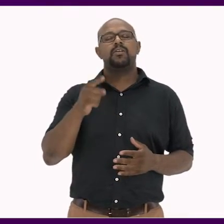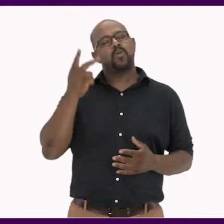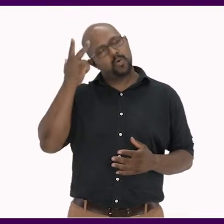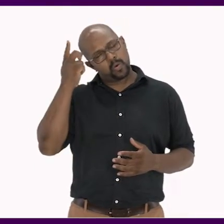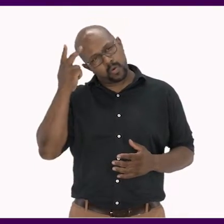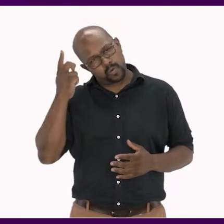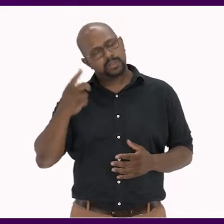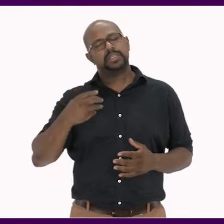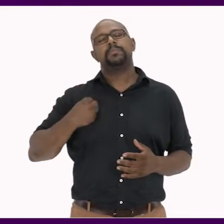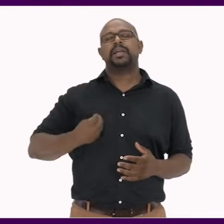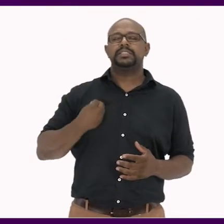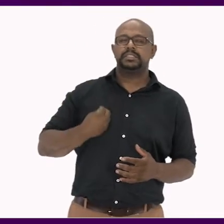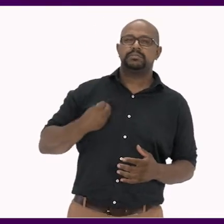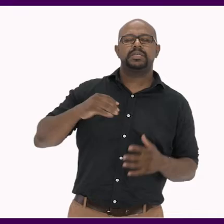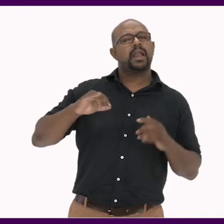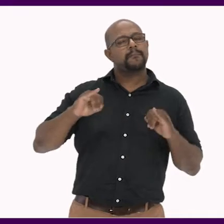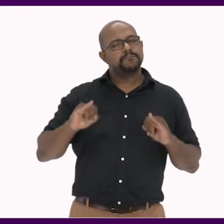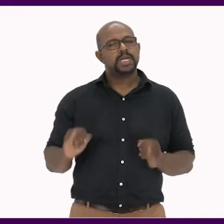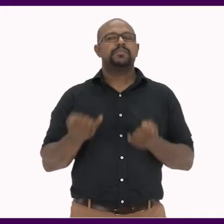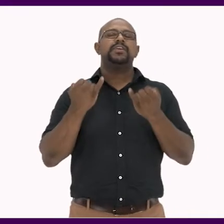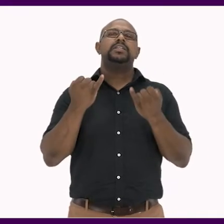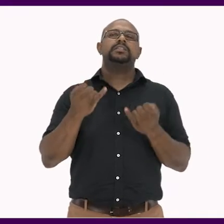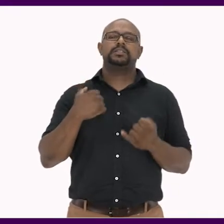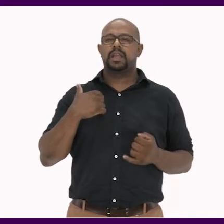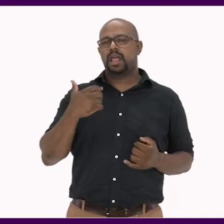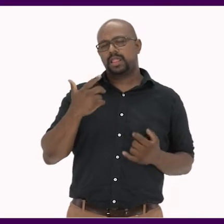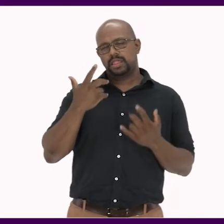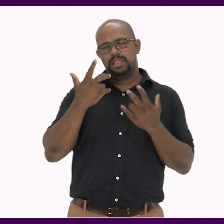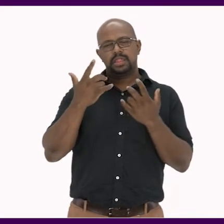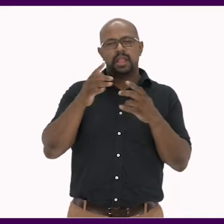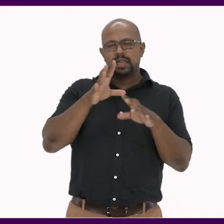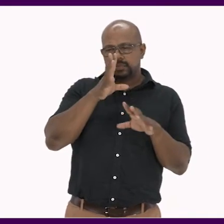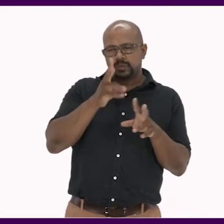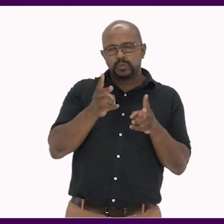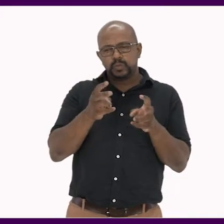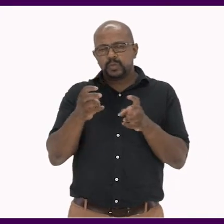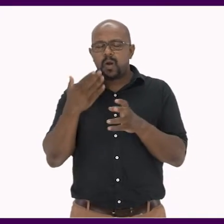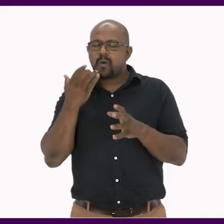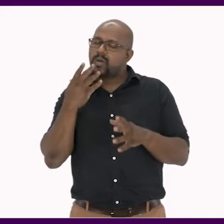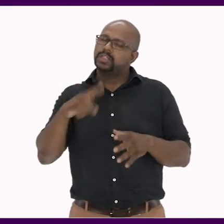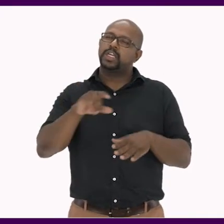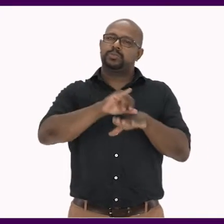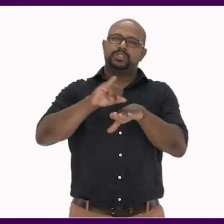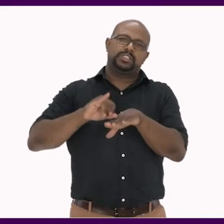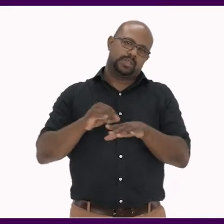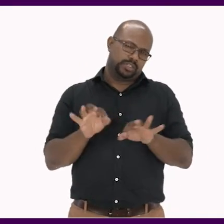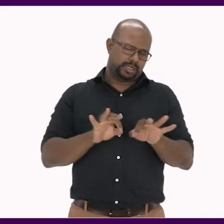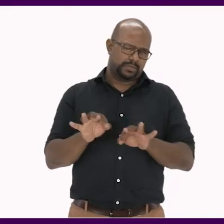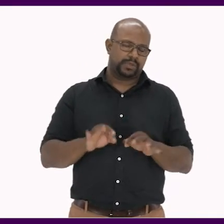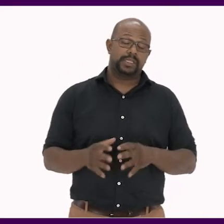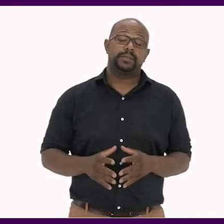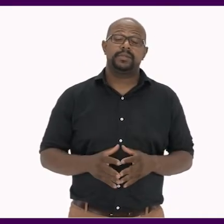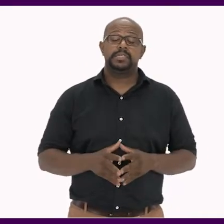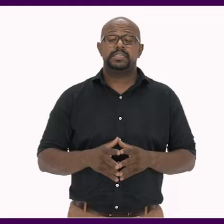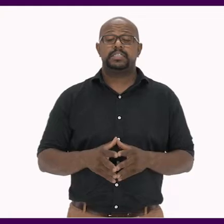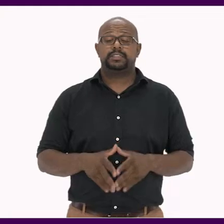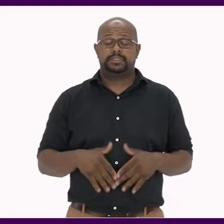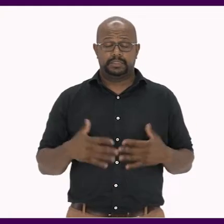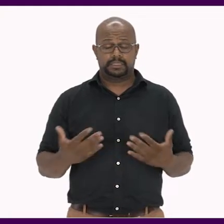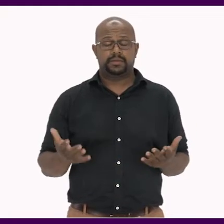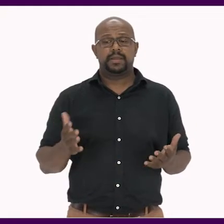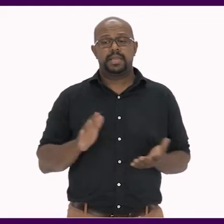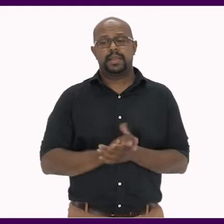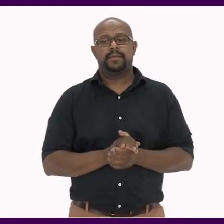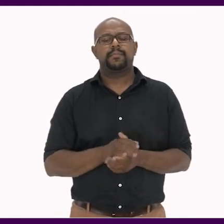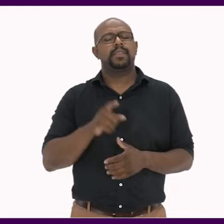curta, que participa, que aproveite, né, que desfrute dessa exposição que a gente está montando, né.